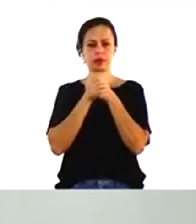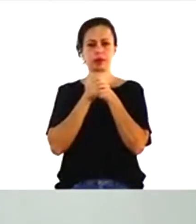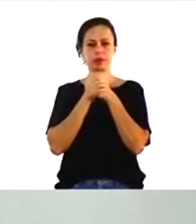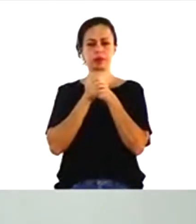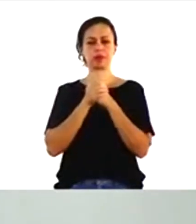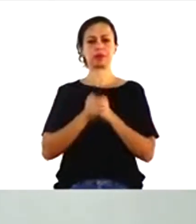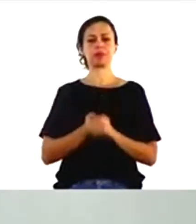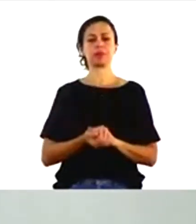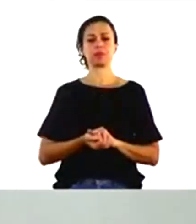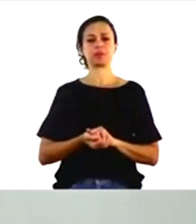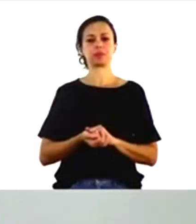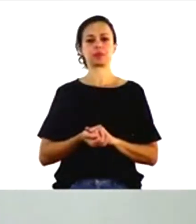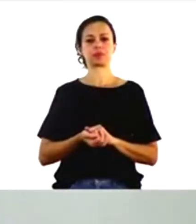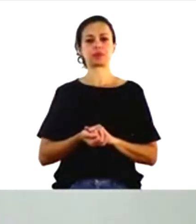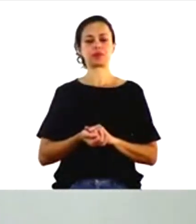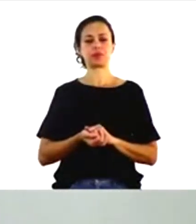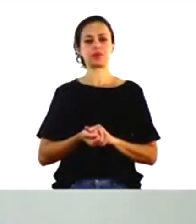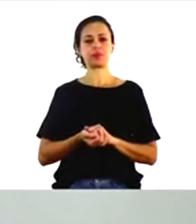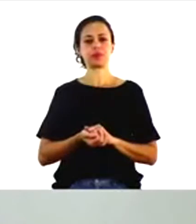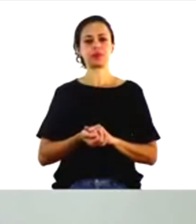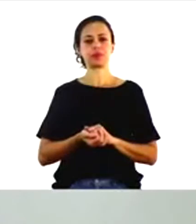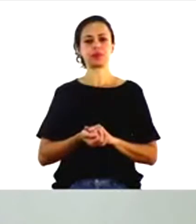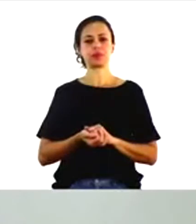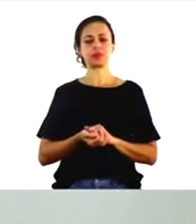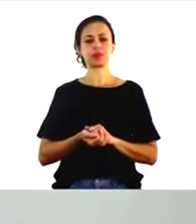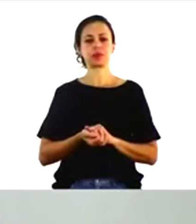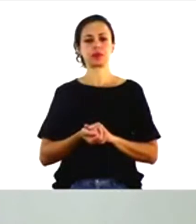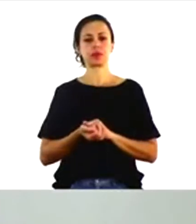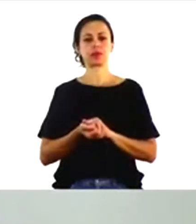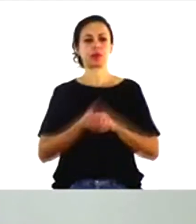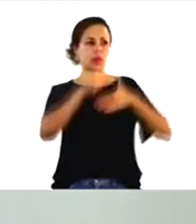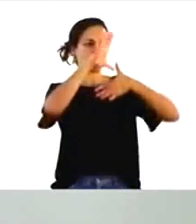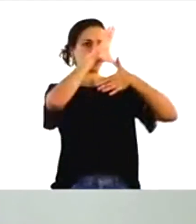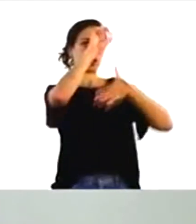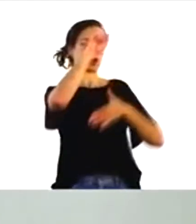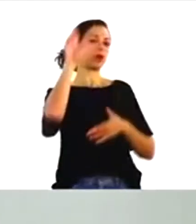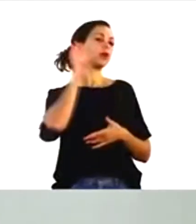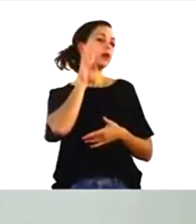Nos Estados Unidos, há 2 séculos atrás,